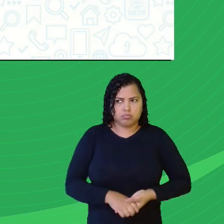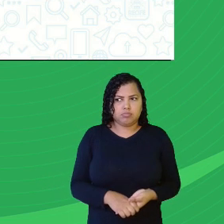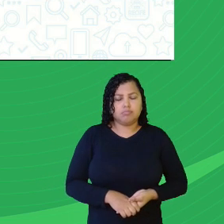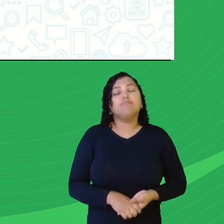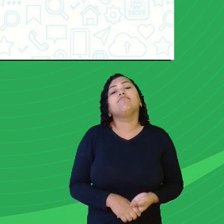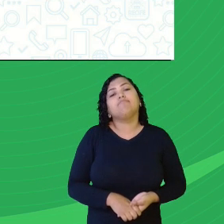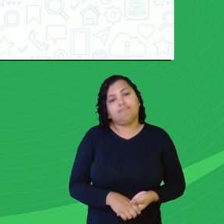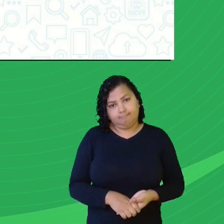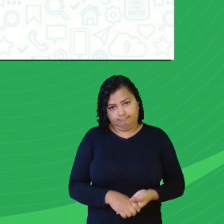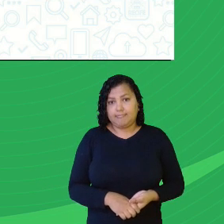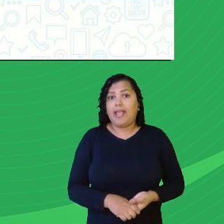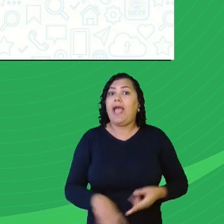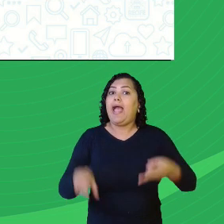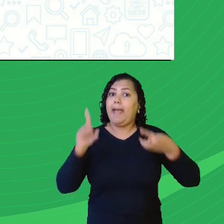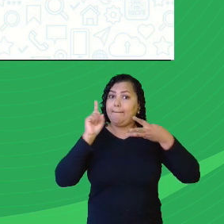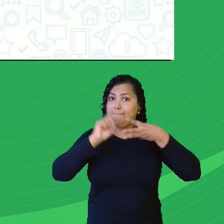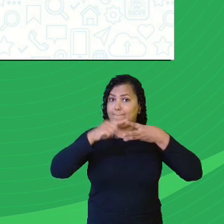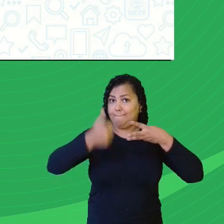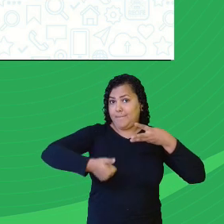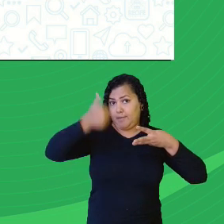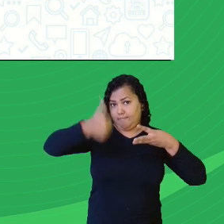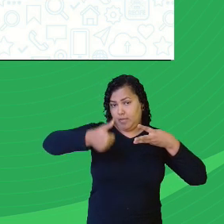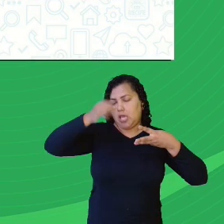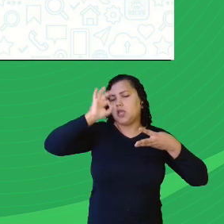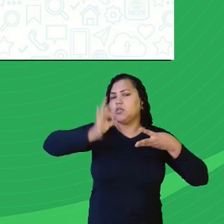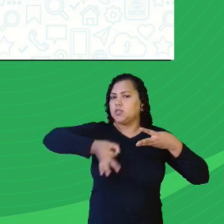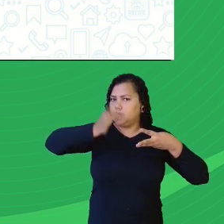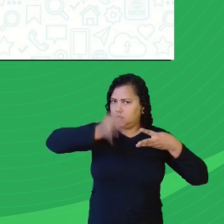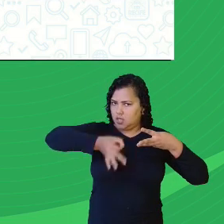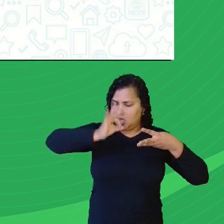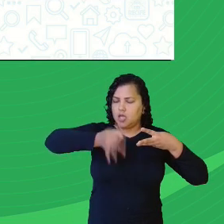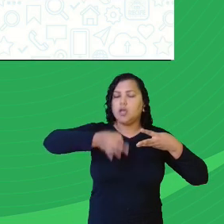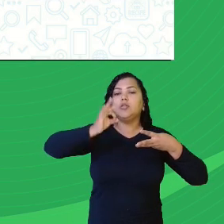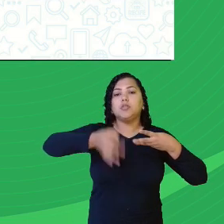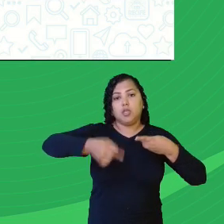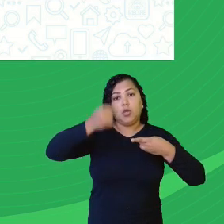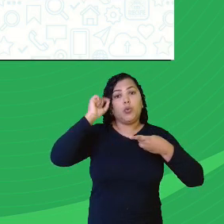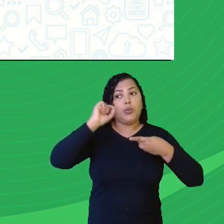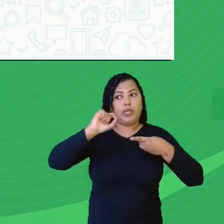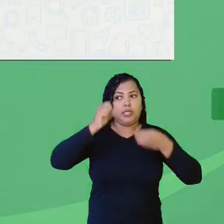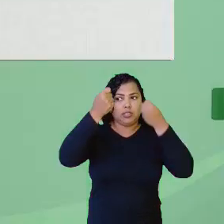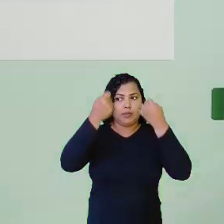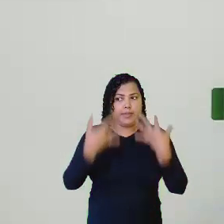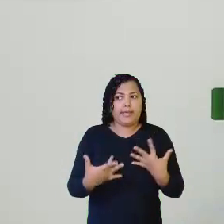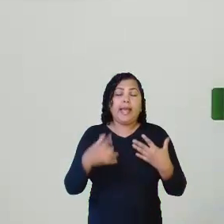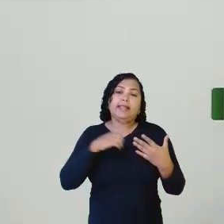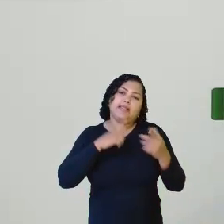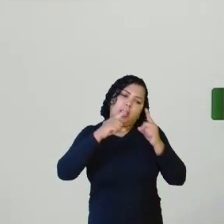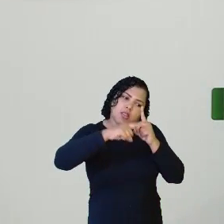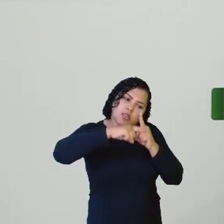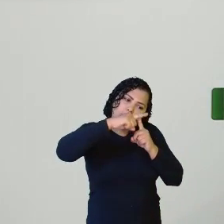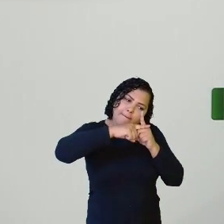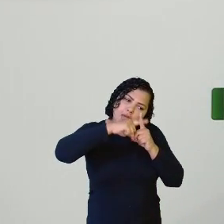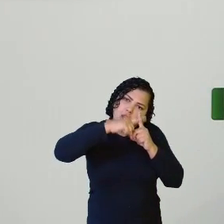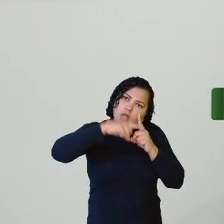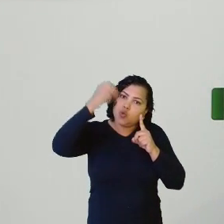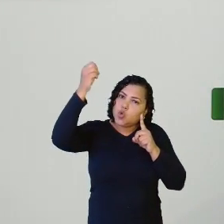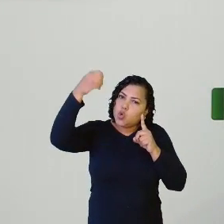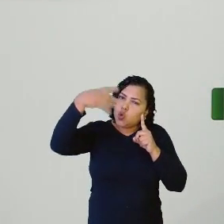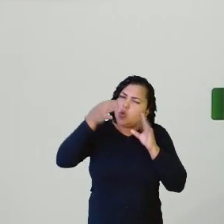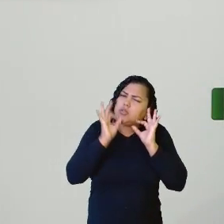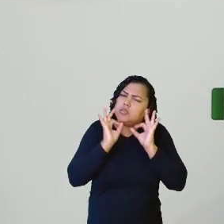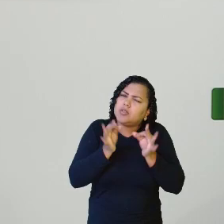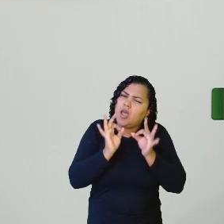alternativa correta é a primeira, né? A primeira alternativa, que diz o seguinte: possui temperatura e luz